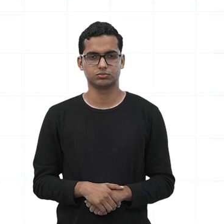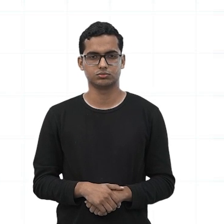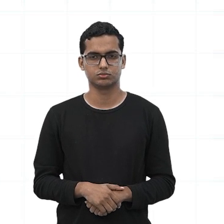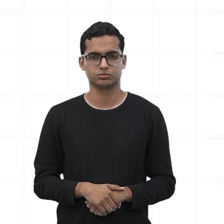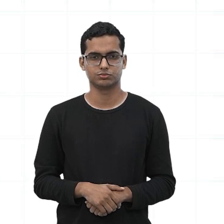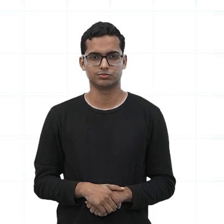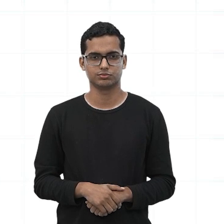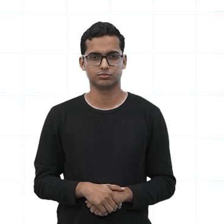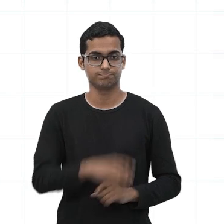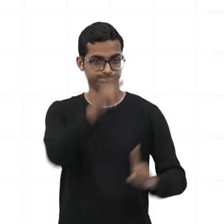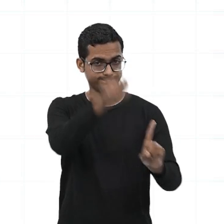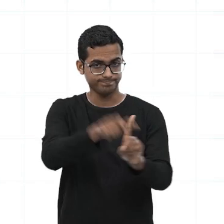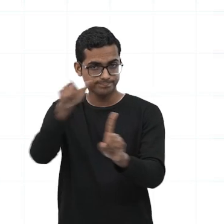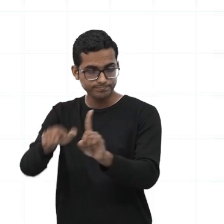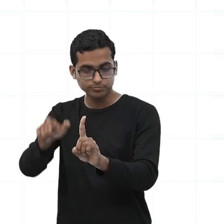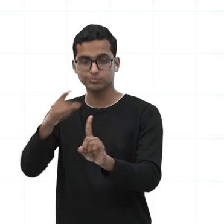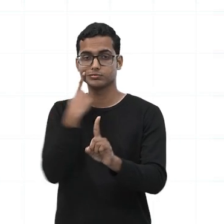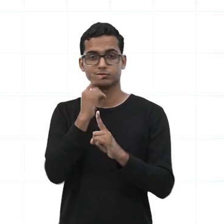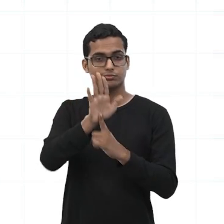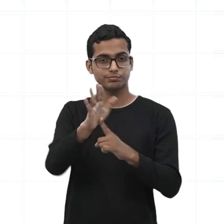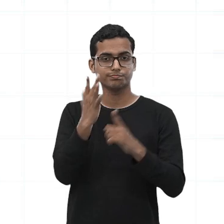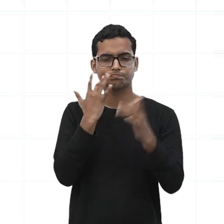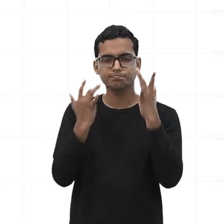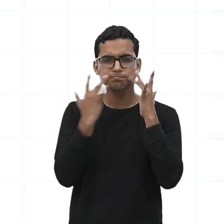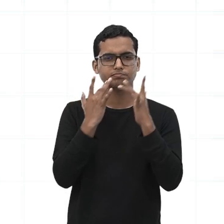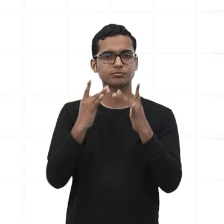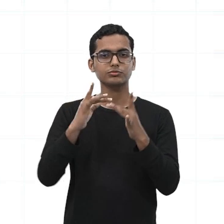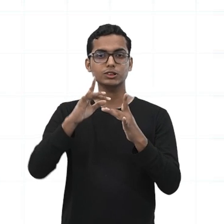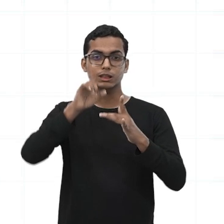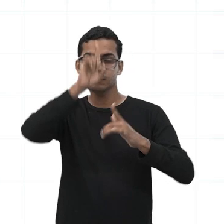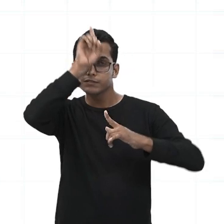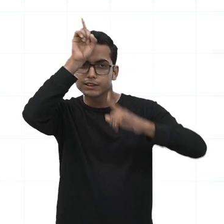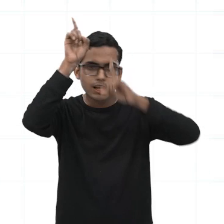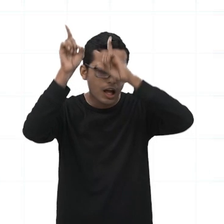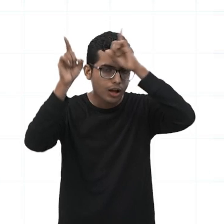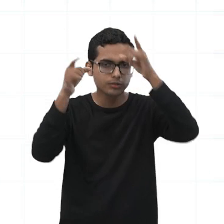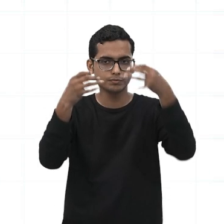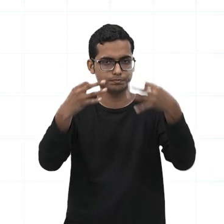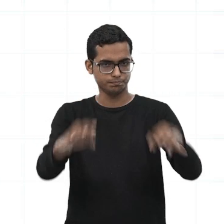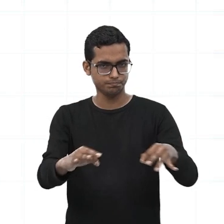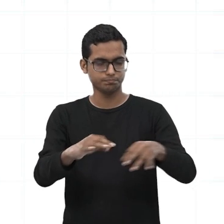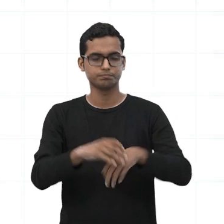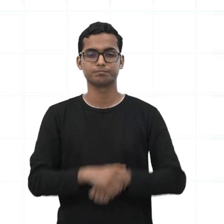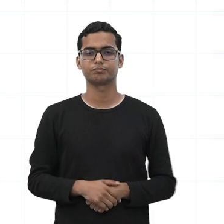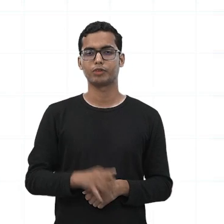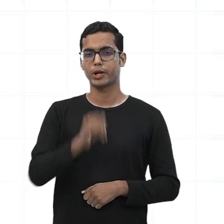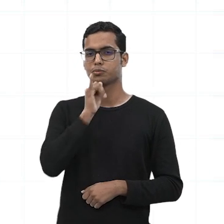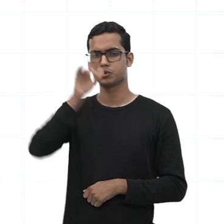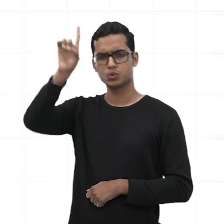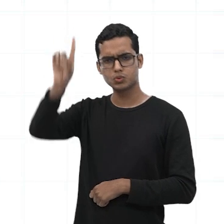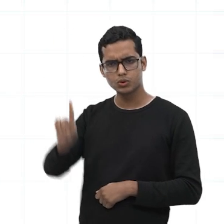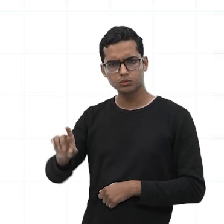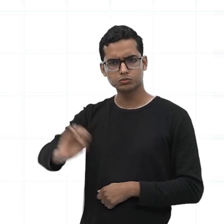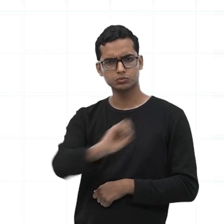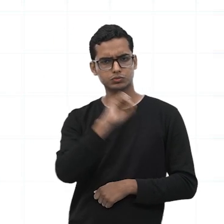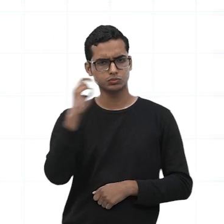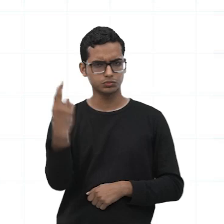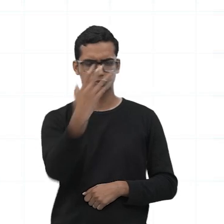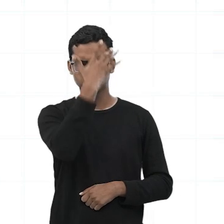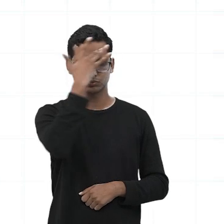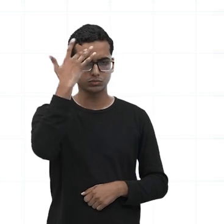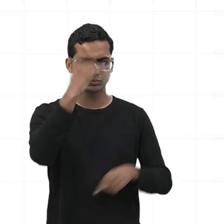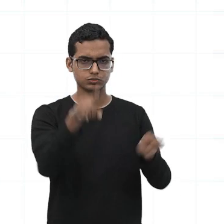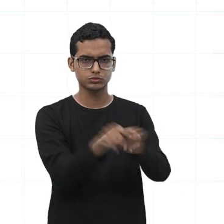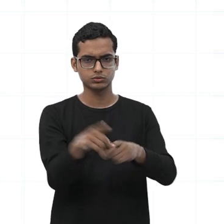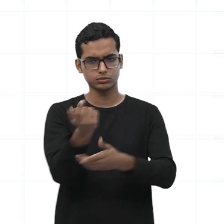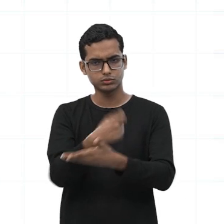teatrais, eles são fictícios, ou seja, se um diretor, um dramaturgo escreve a história, aí